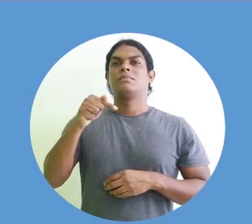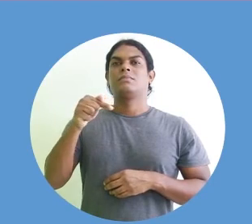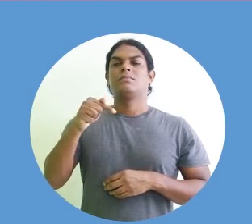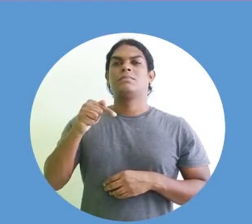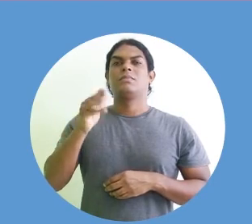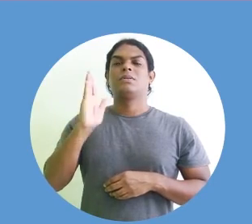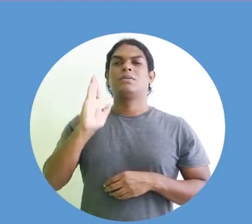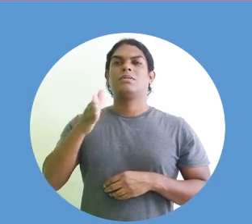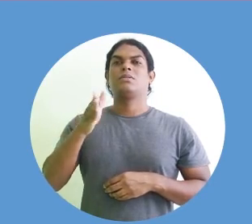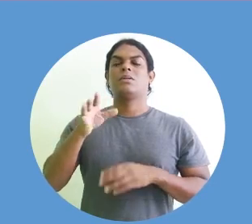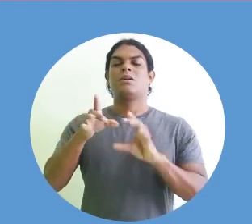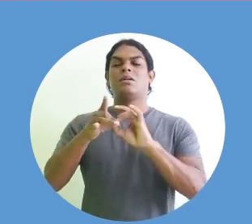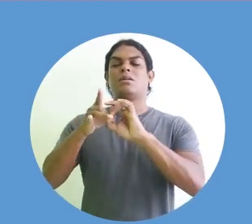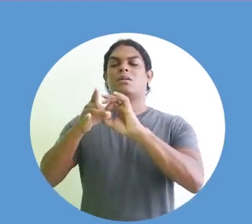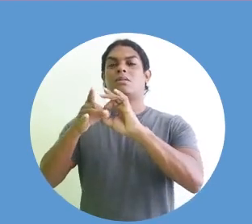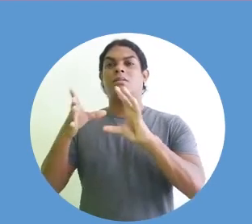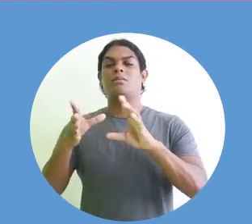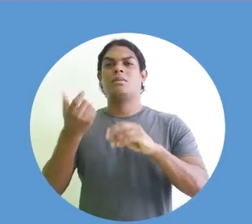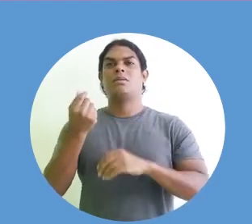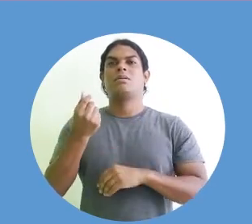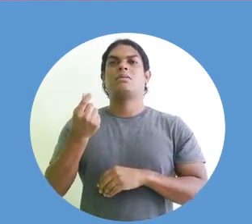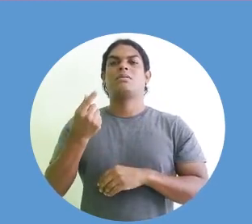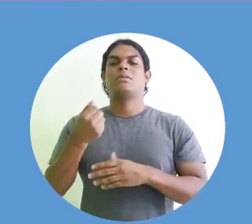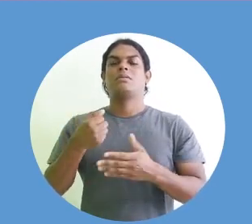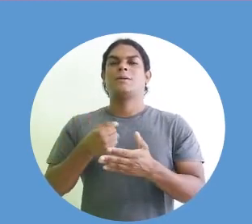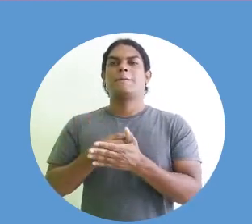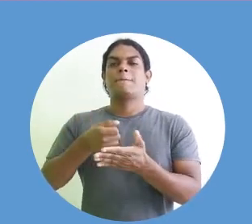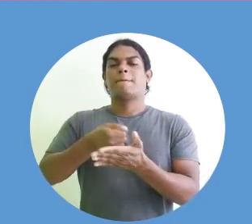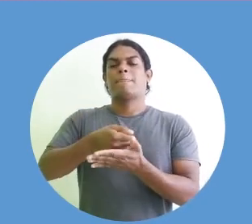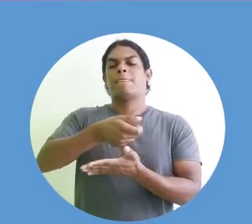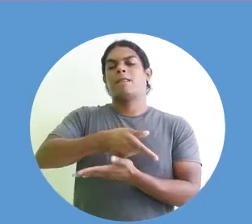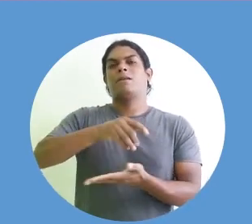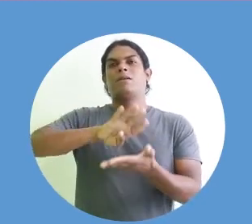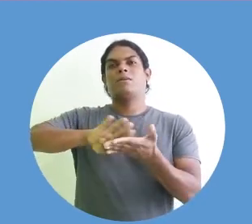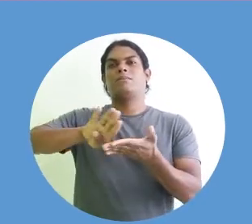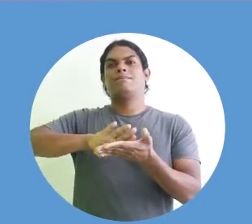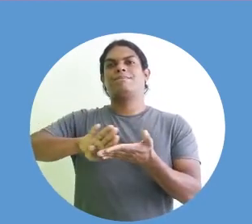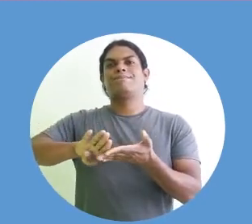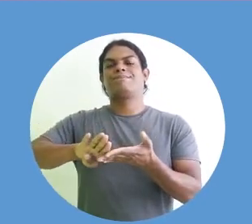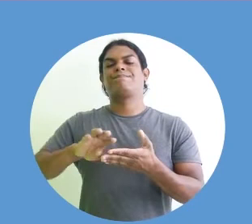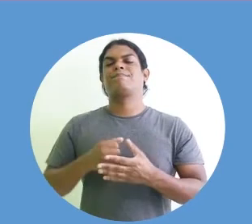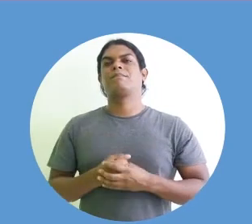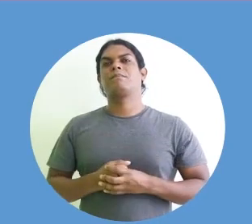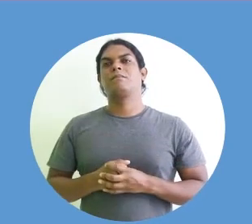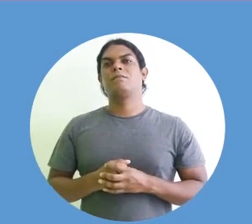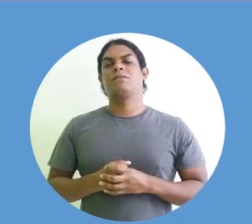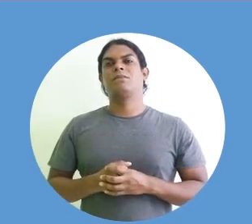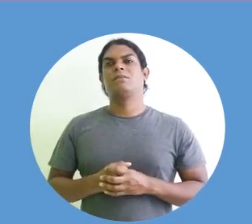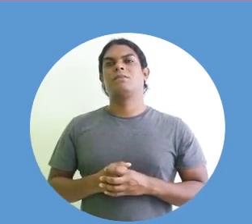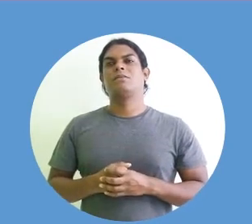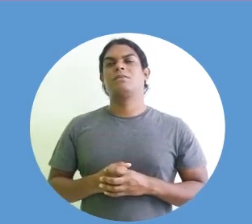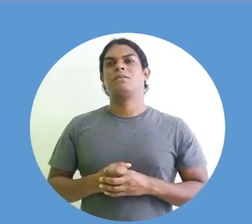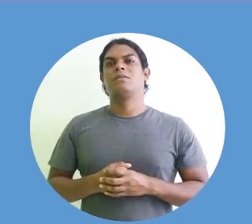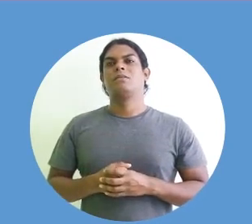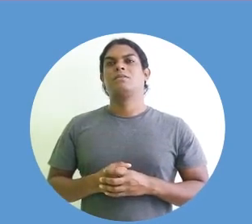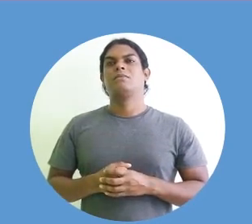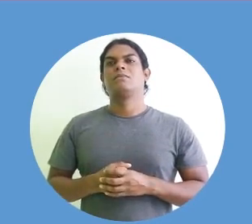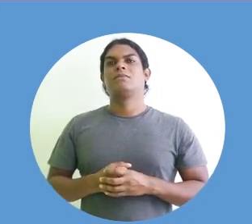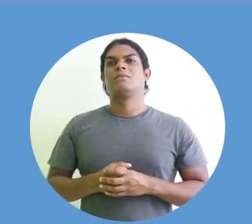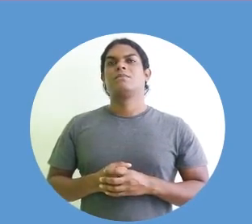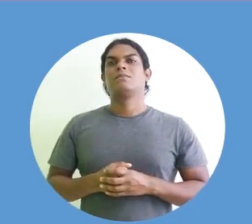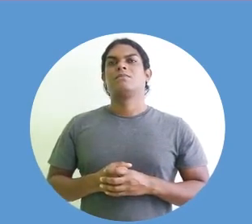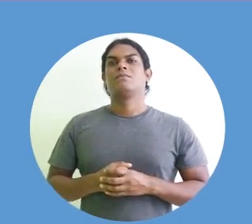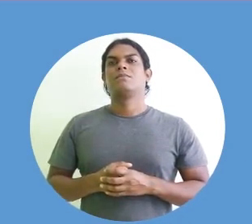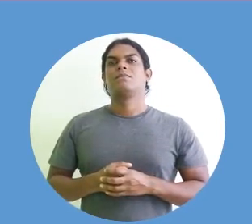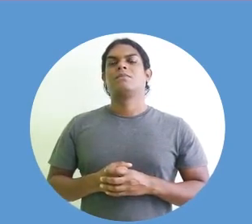autorizar, né, ao importador o desembolso do dinheiro e o pagamento ao exportador. E aí, a partir desse momento,